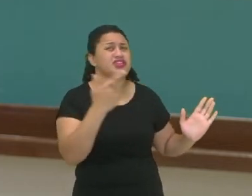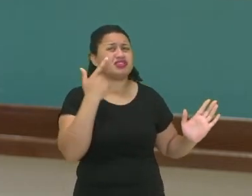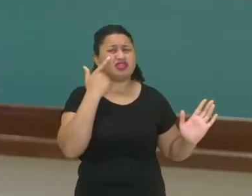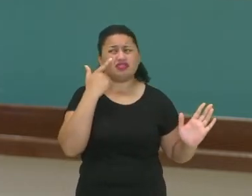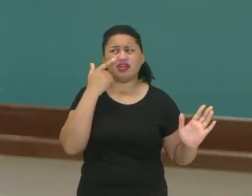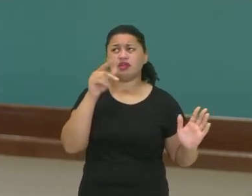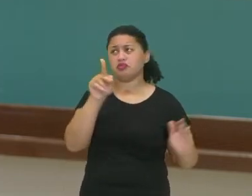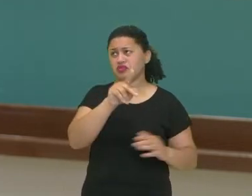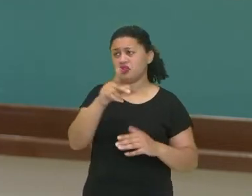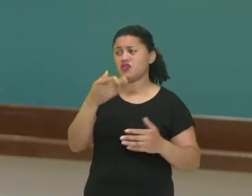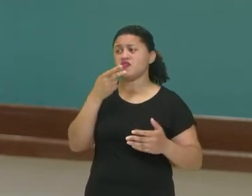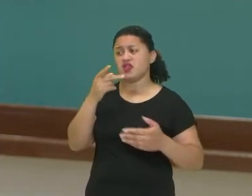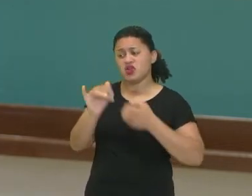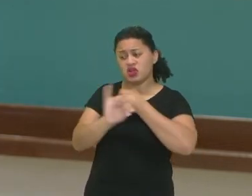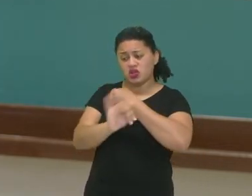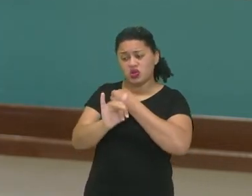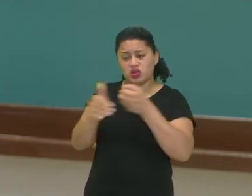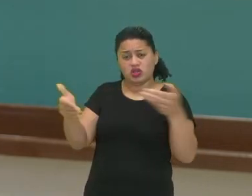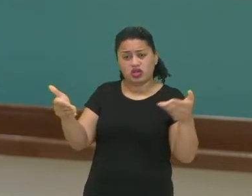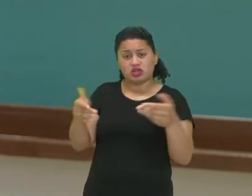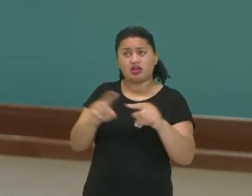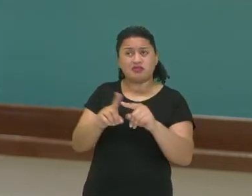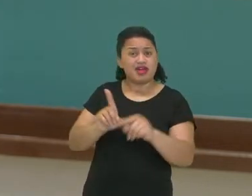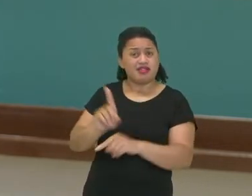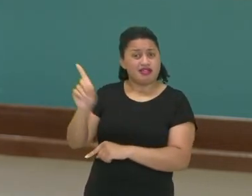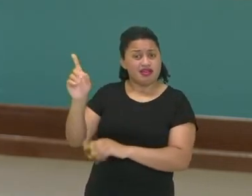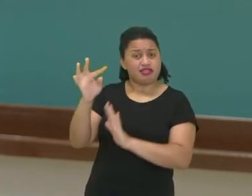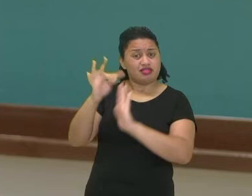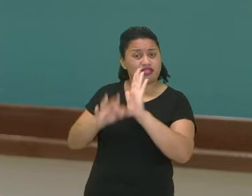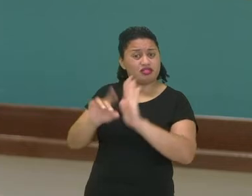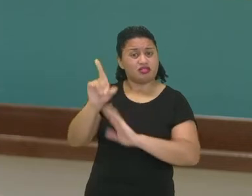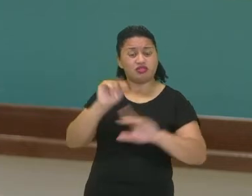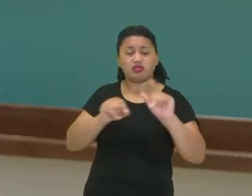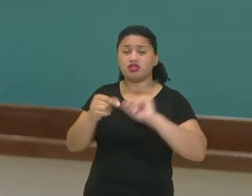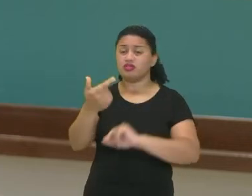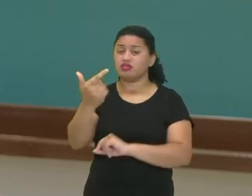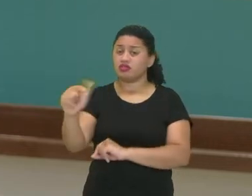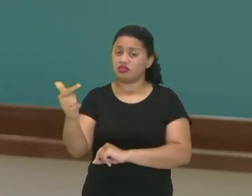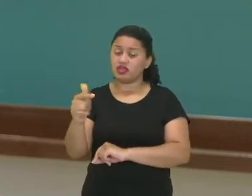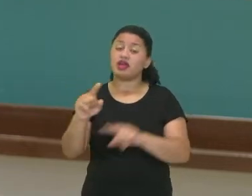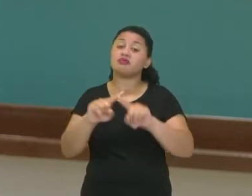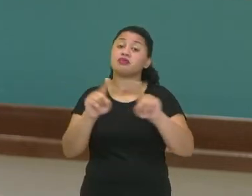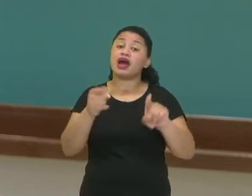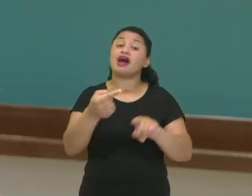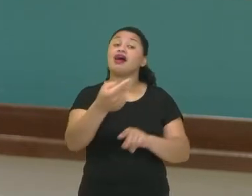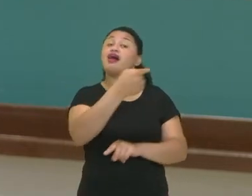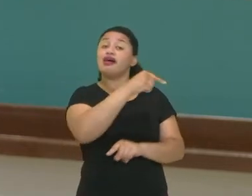fala que a crônica ela é atual, e essa aí não tem nada atual, mas na época que ela foi escrita,